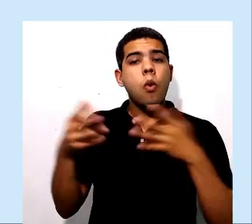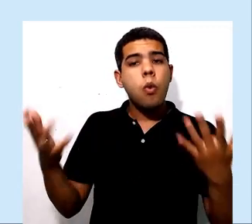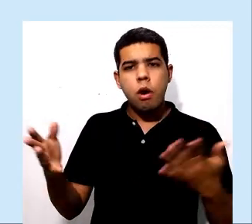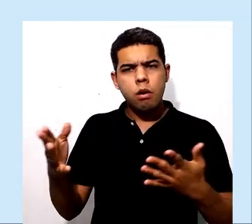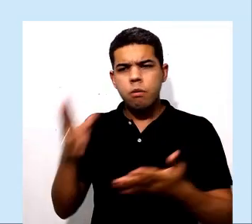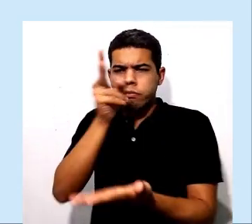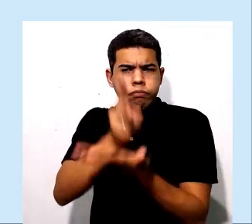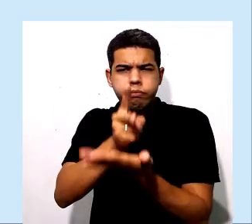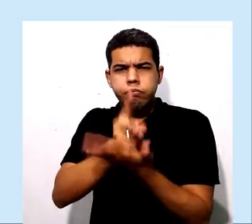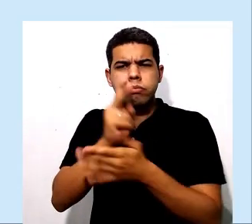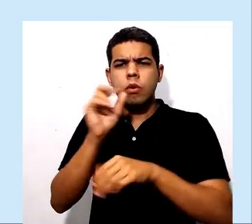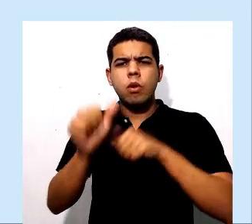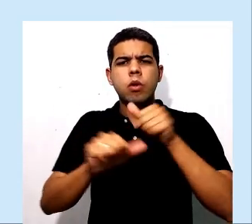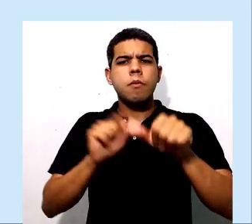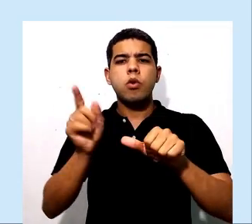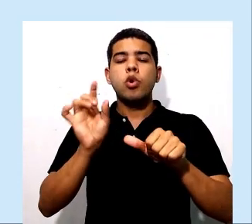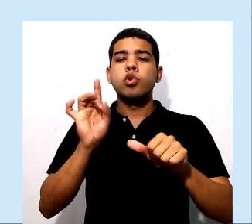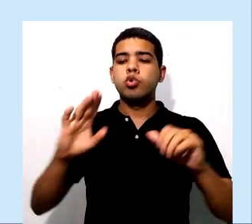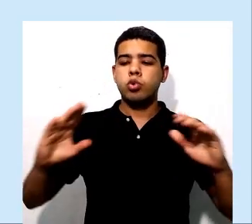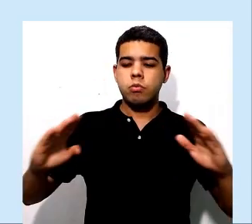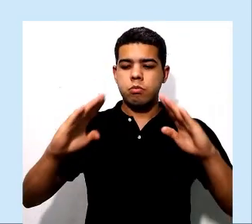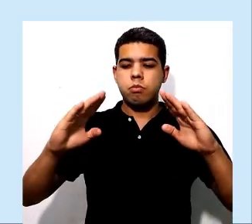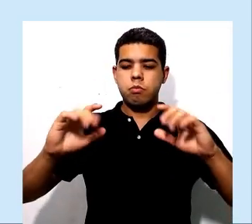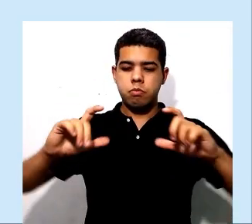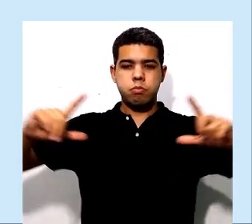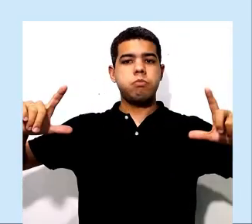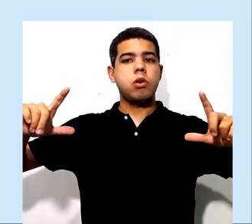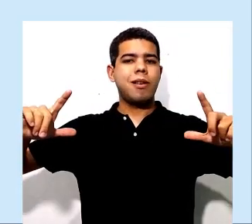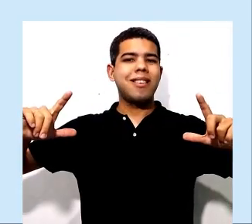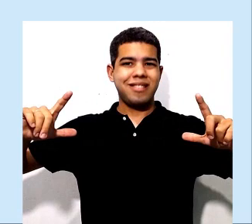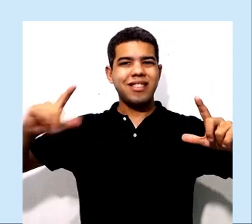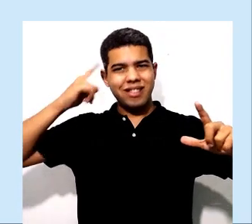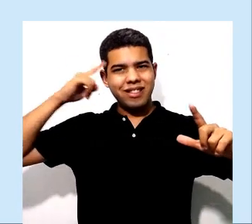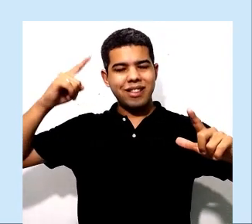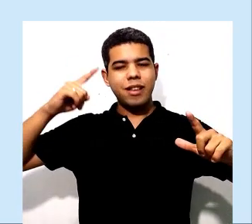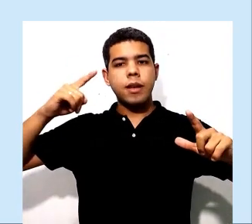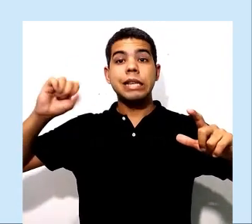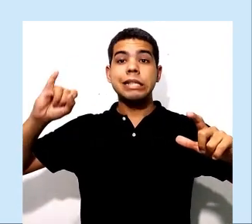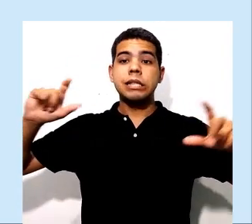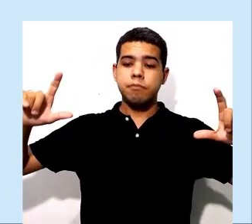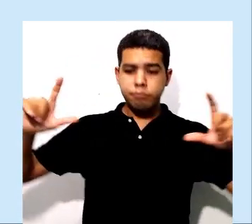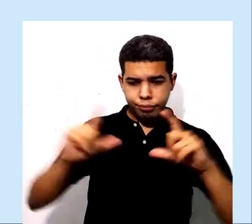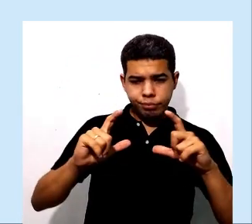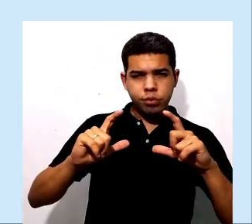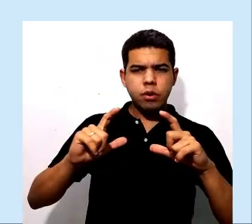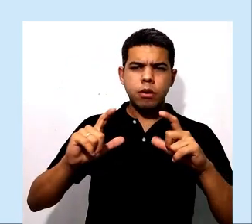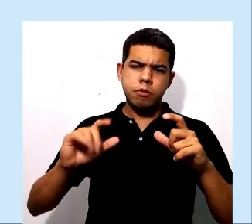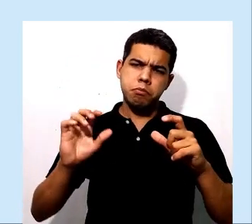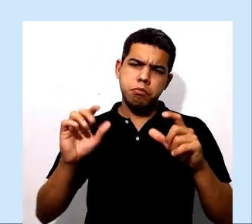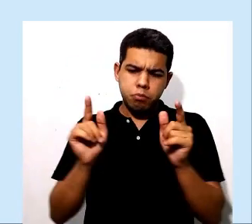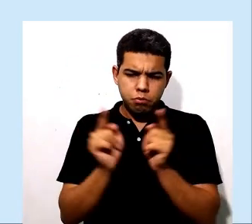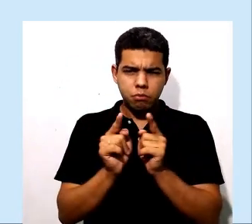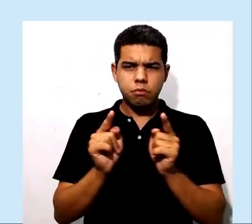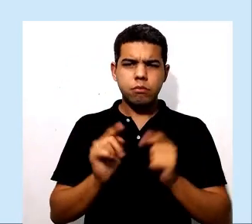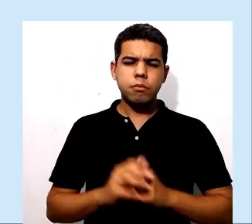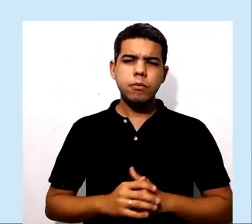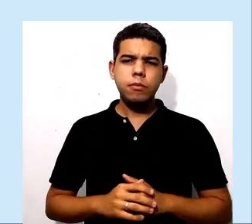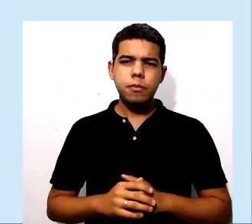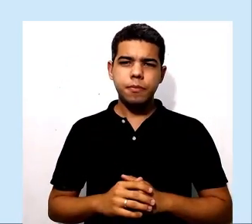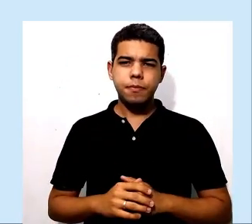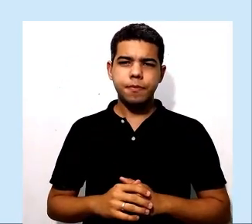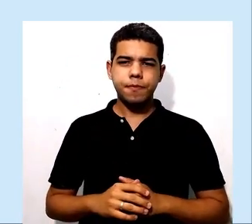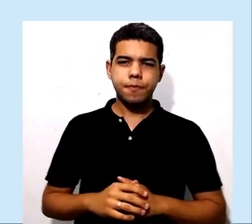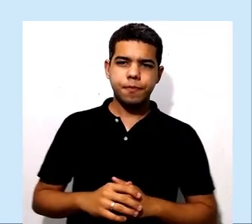lados. Se for ampliar, os lados vão aumentar. Se for reduzir, os lados vão reduzir. Veja que todos